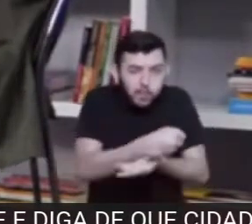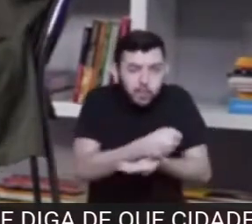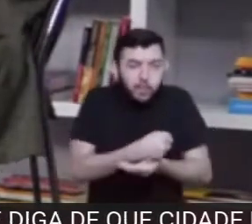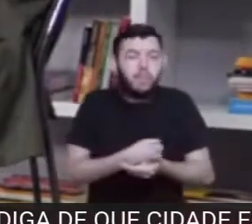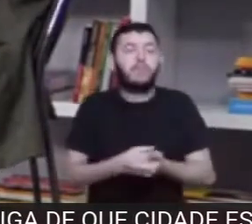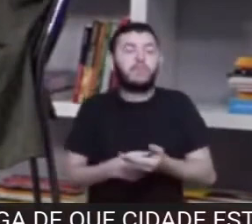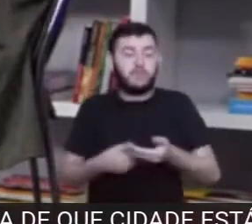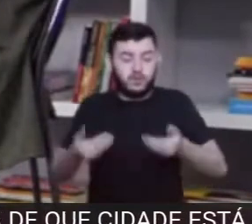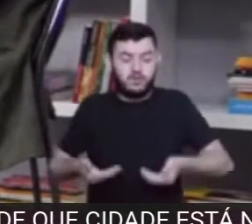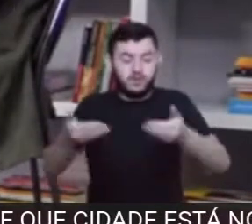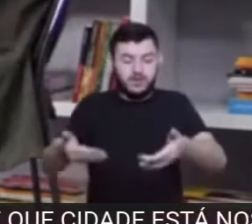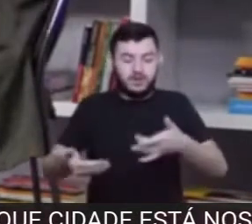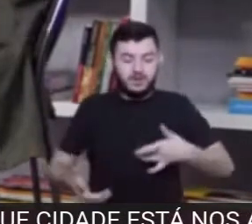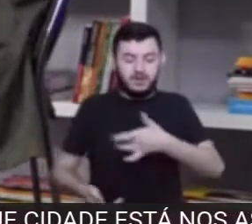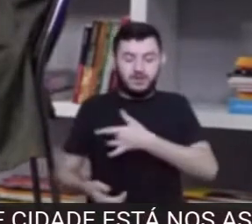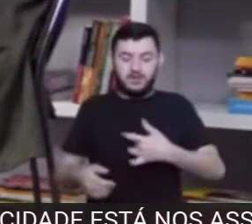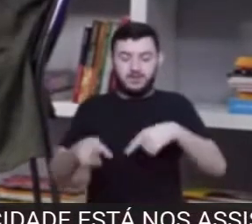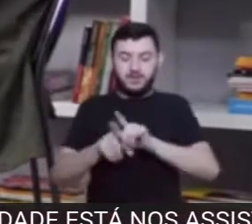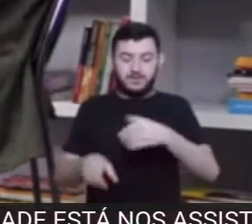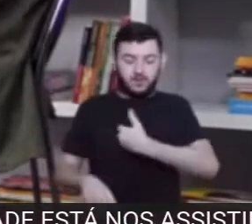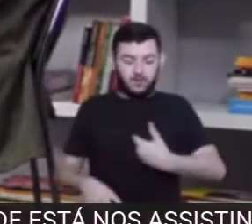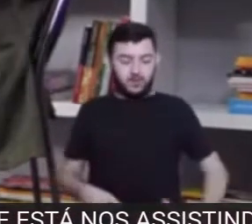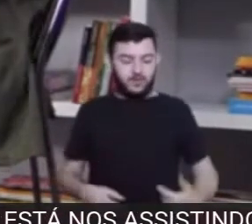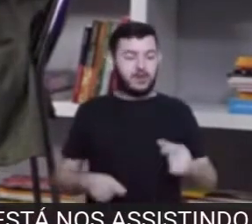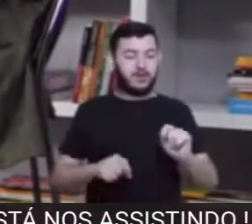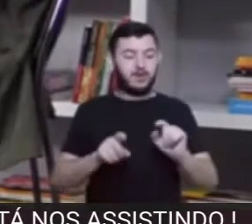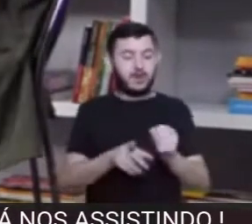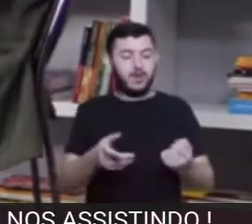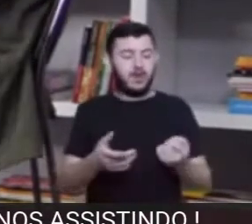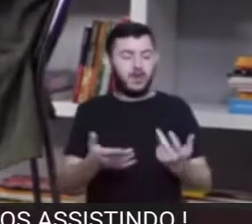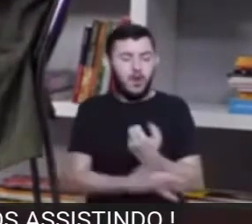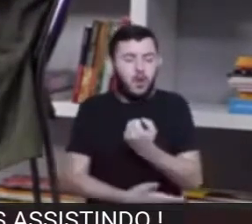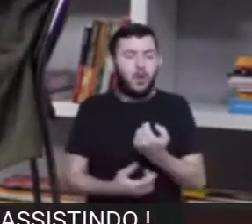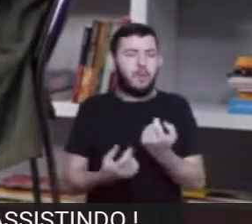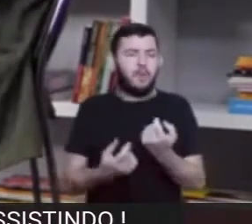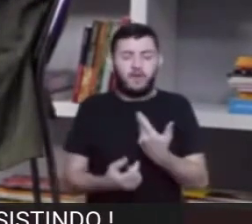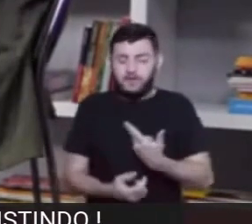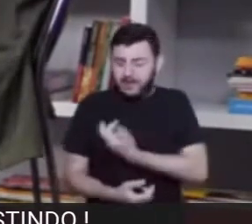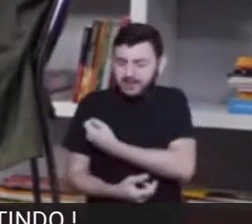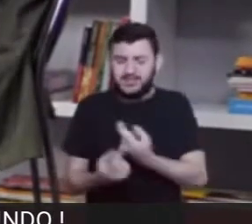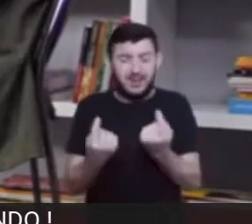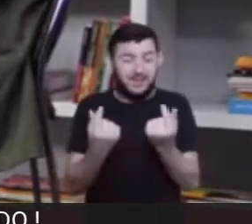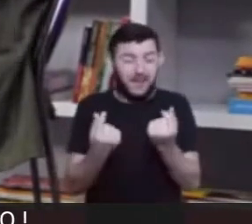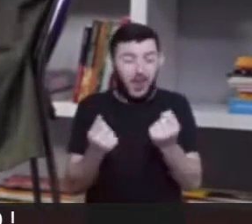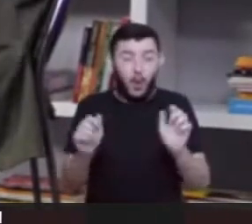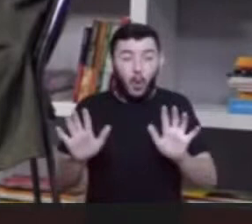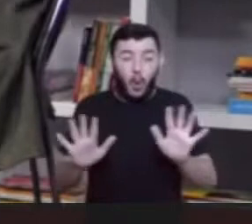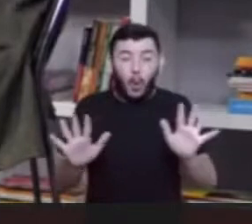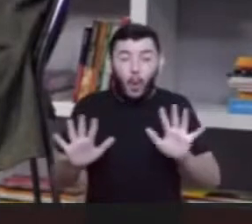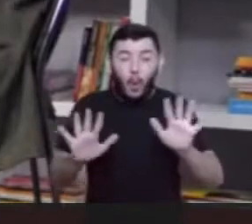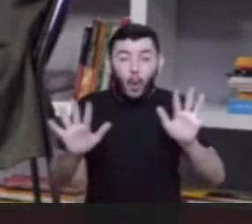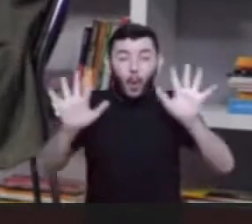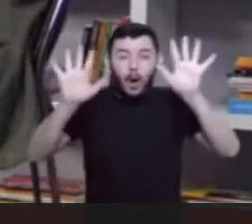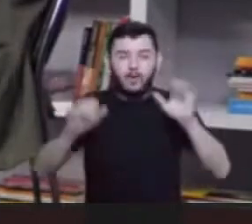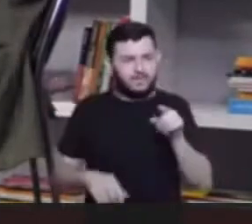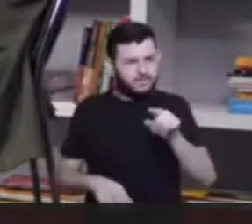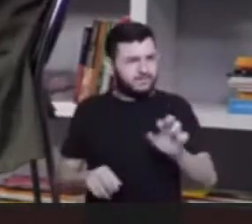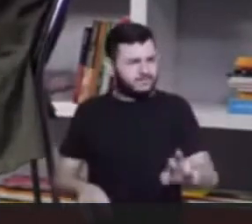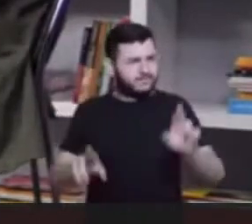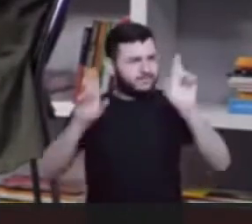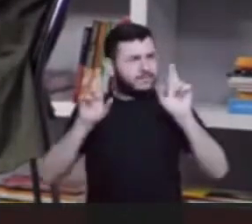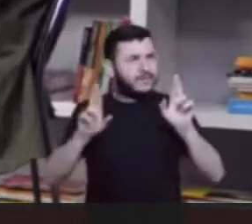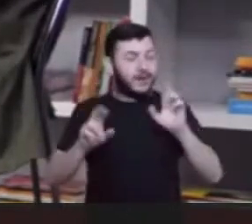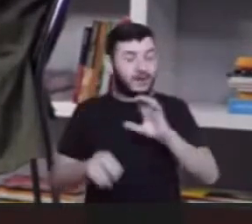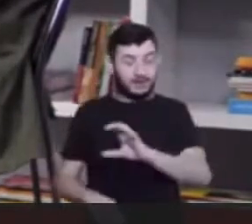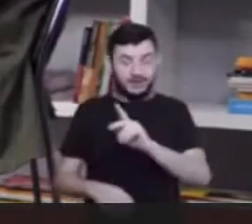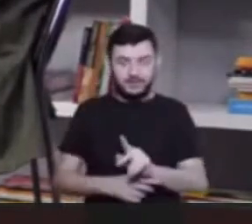vacinas superfaturadas. Aí uma história que está nos jornais. O senhor espera da CPI um avanço? O senhor espera provas? O que o senhor espera